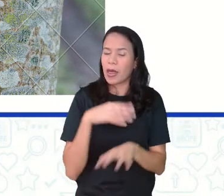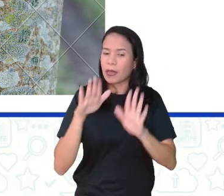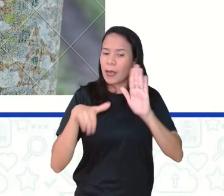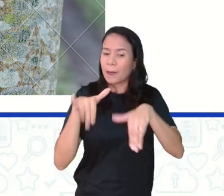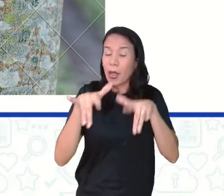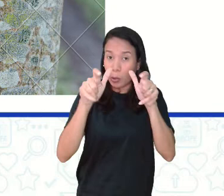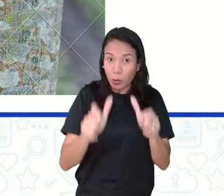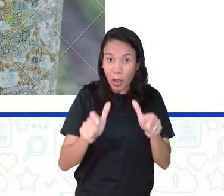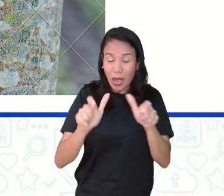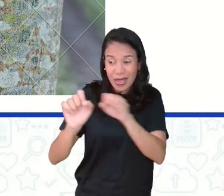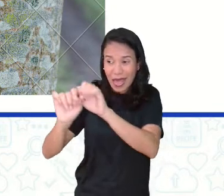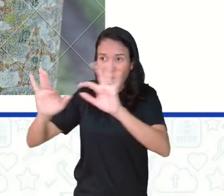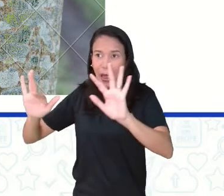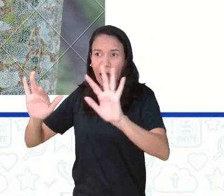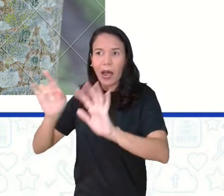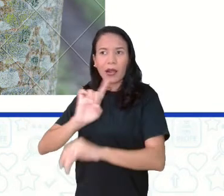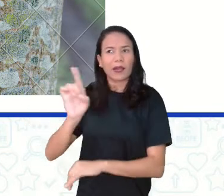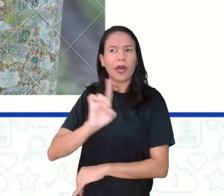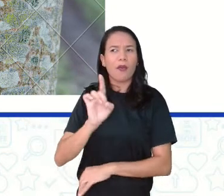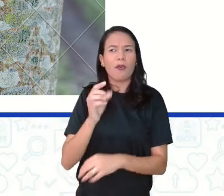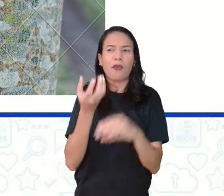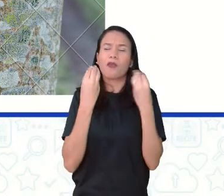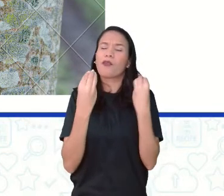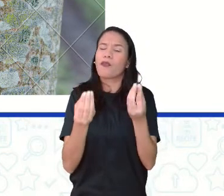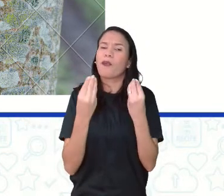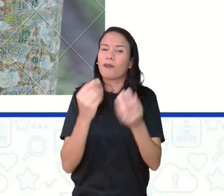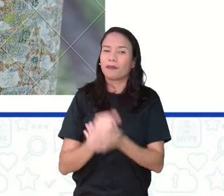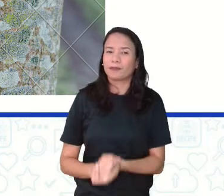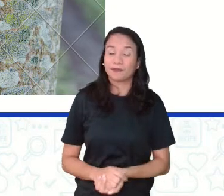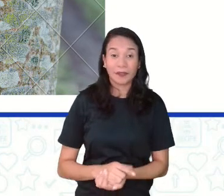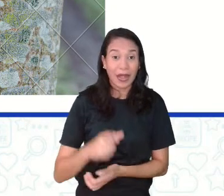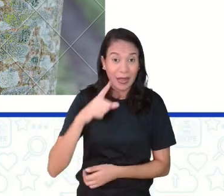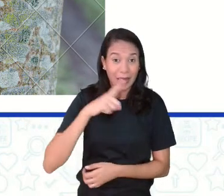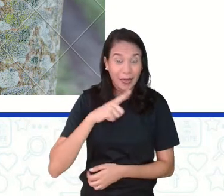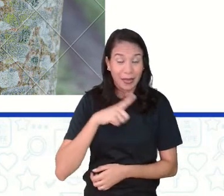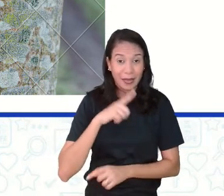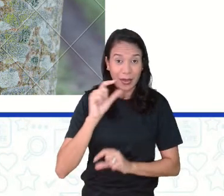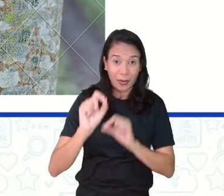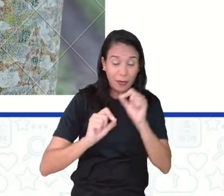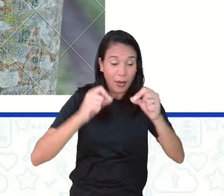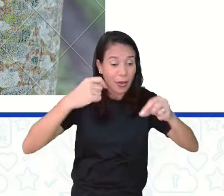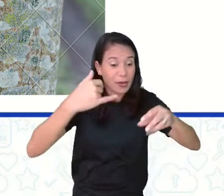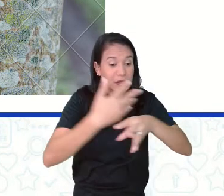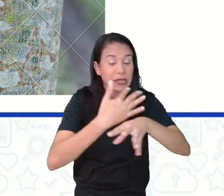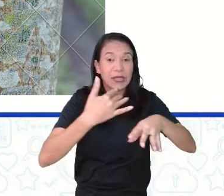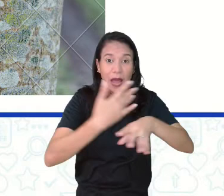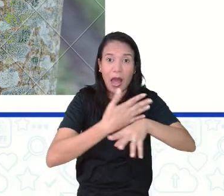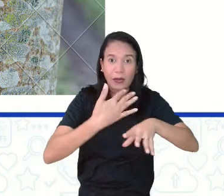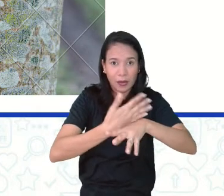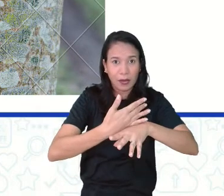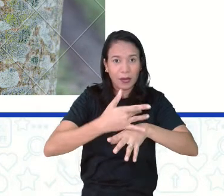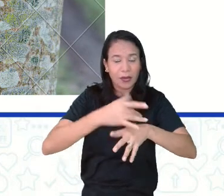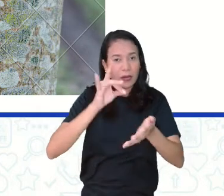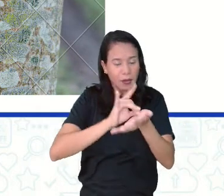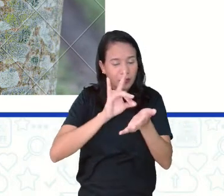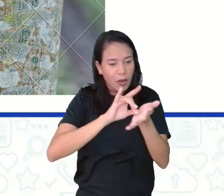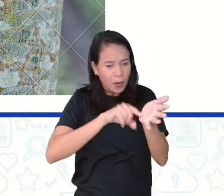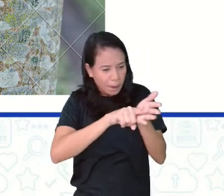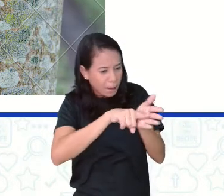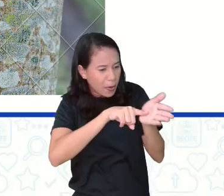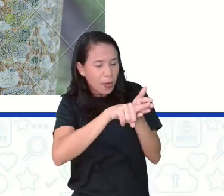as claras, não. O que é que eu estou querendo dizer? Então, existe uma cidade onde eles fizeram esse tipo de